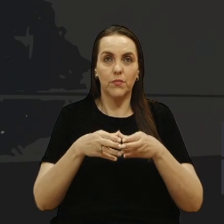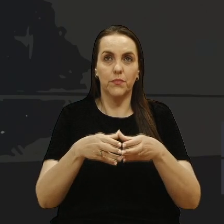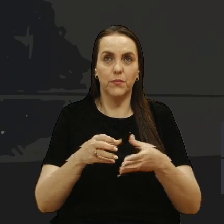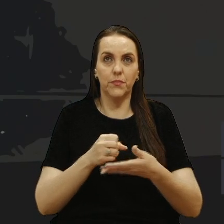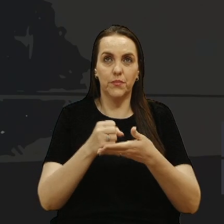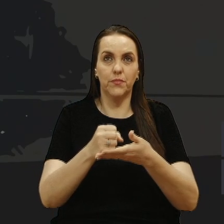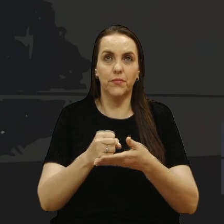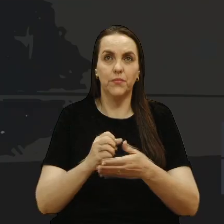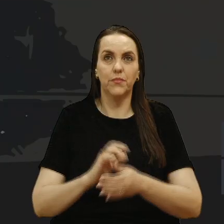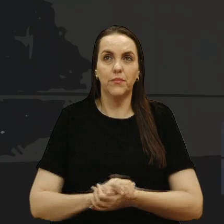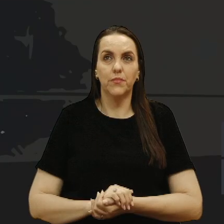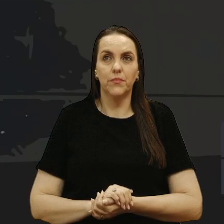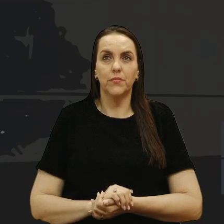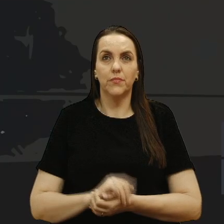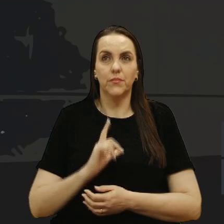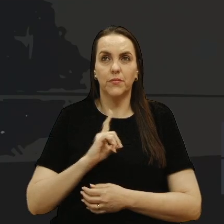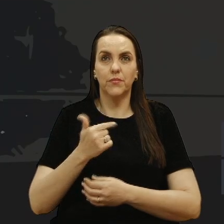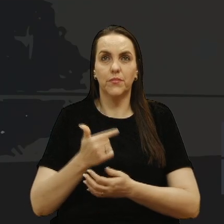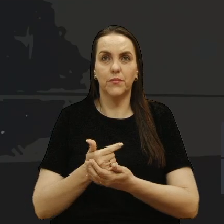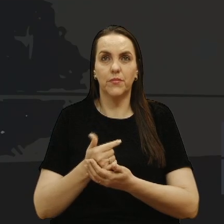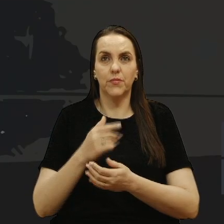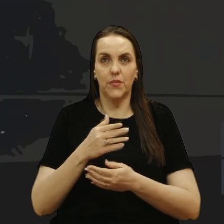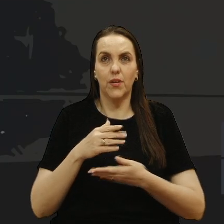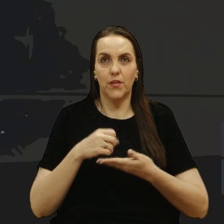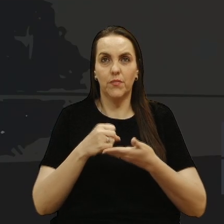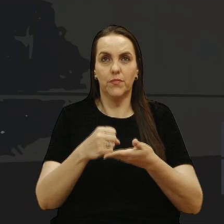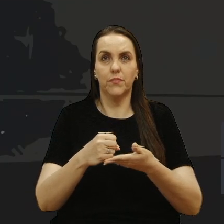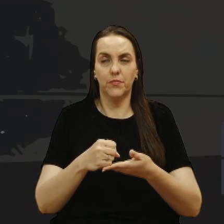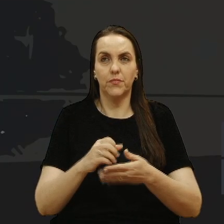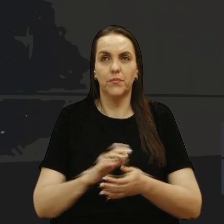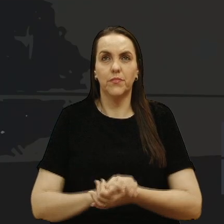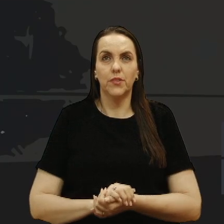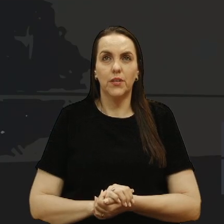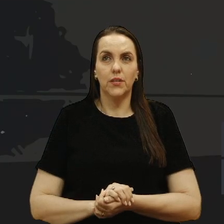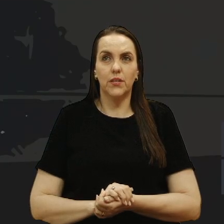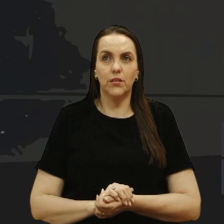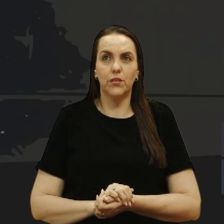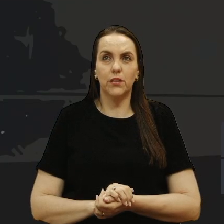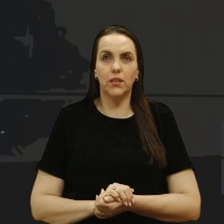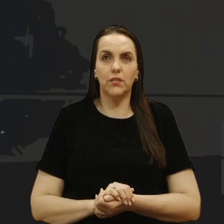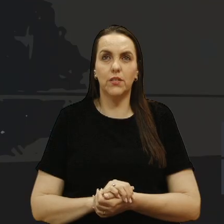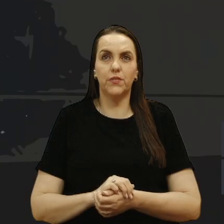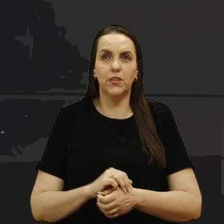Direitos das Pessoas com DM1, frente parlamentar criada há pouco nessa